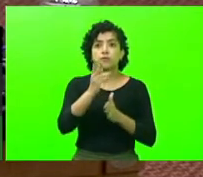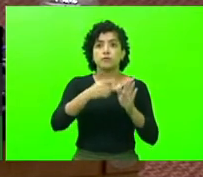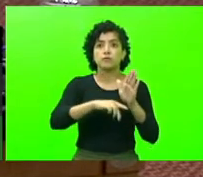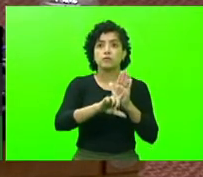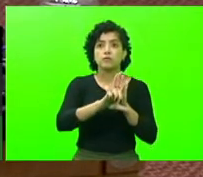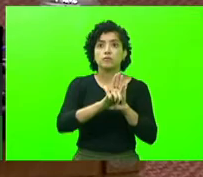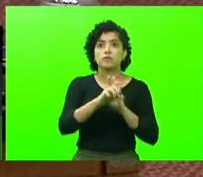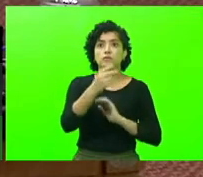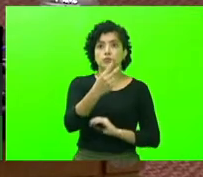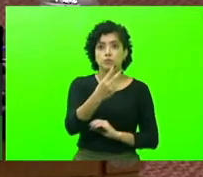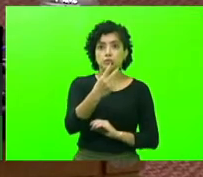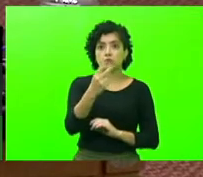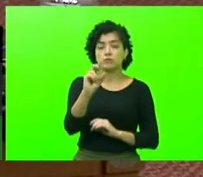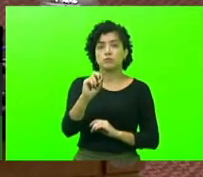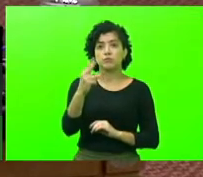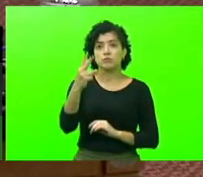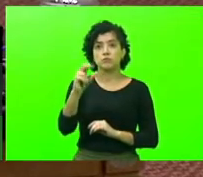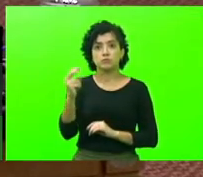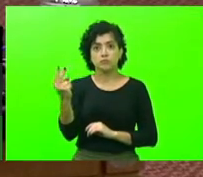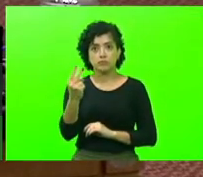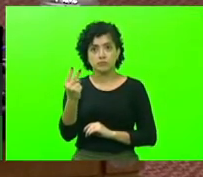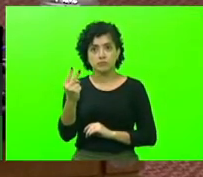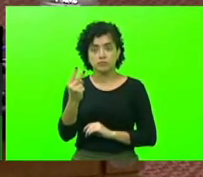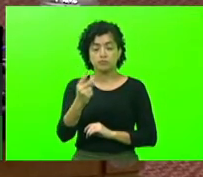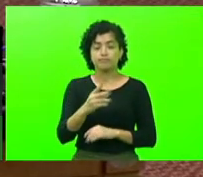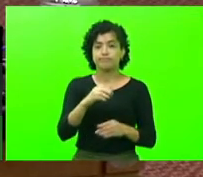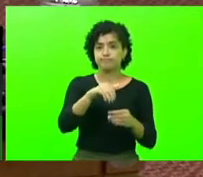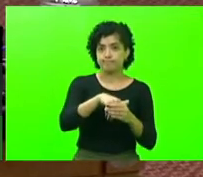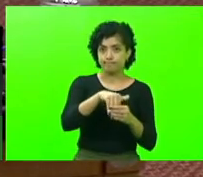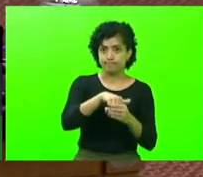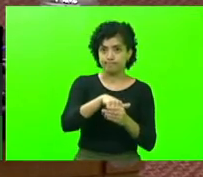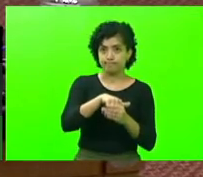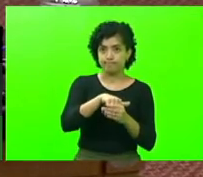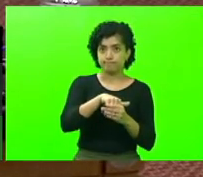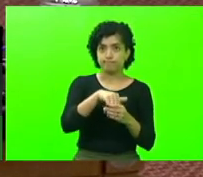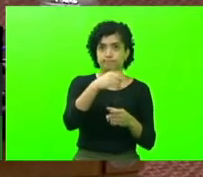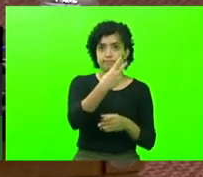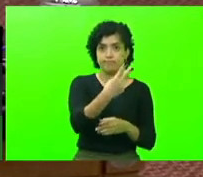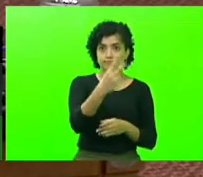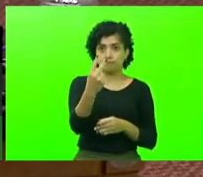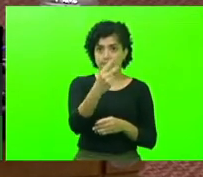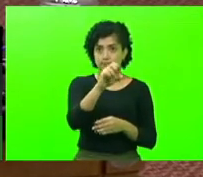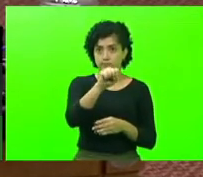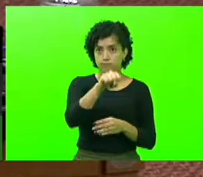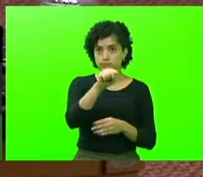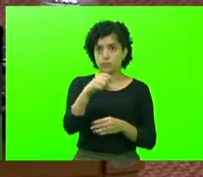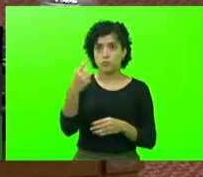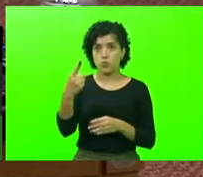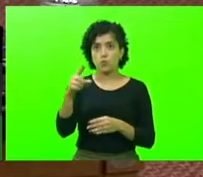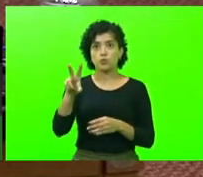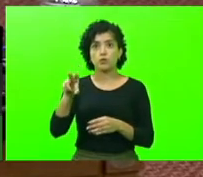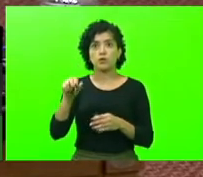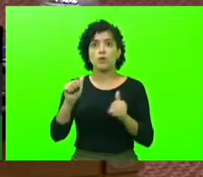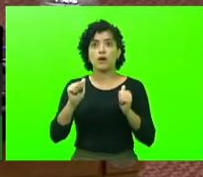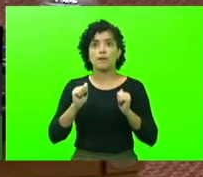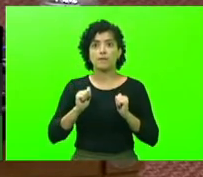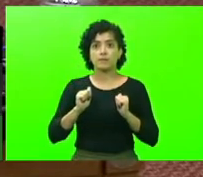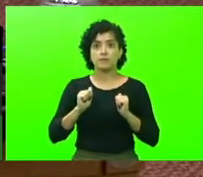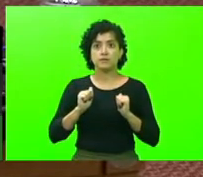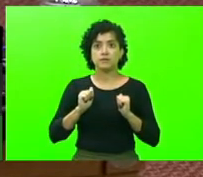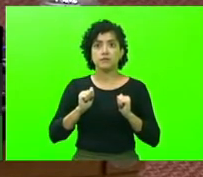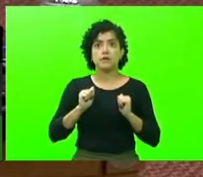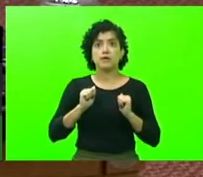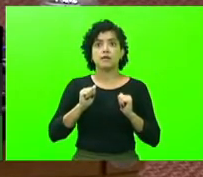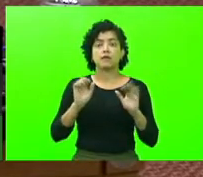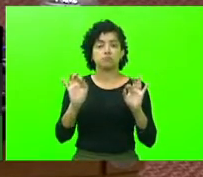número 2/2022, com a seguinte votação: 22 votos sim, 1 voto não e sem